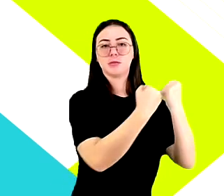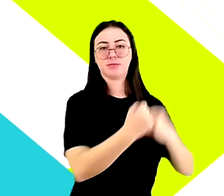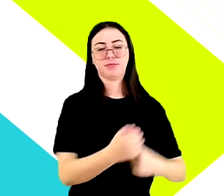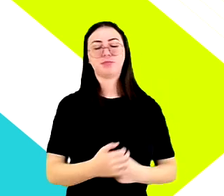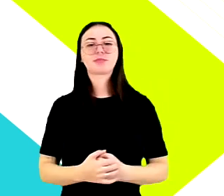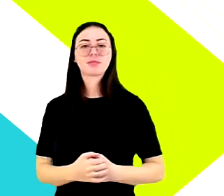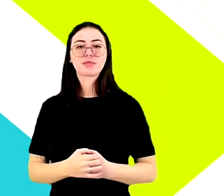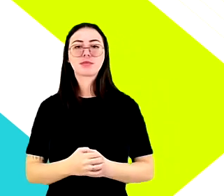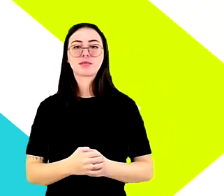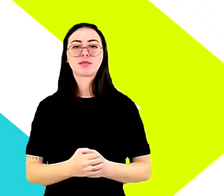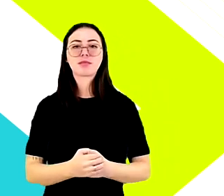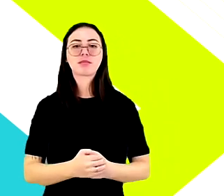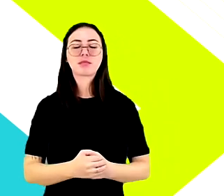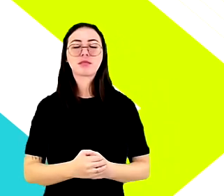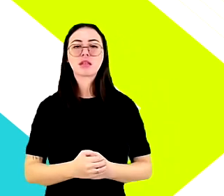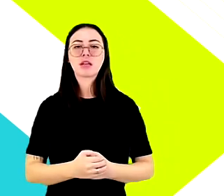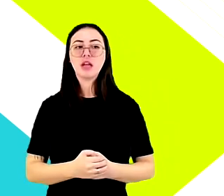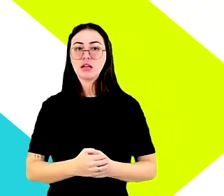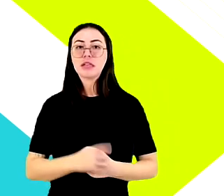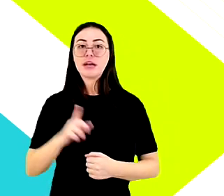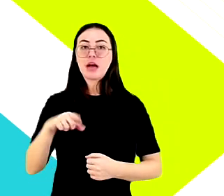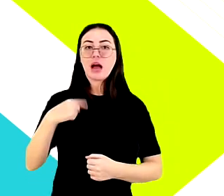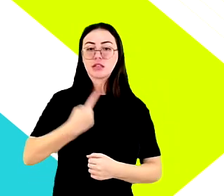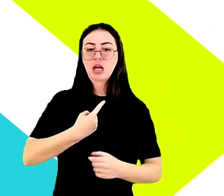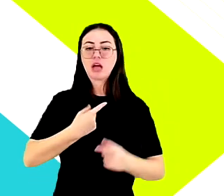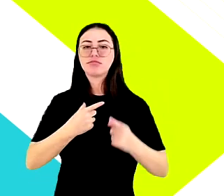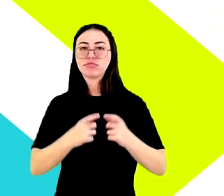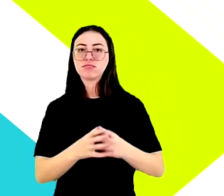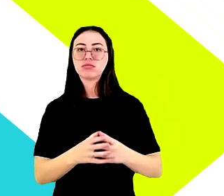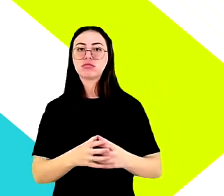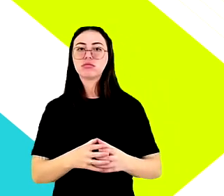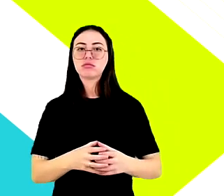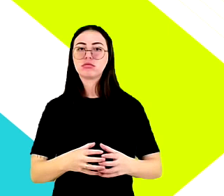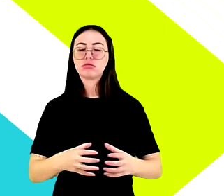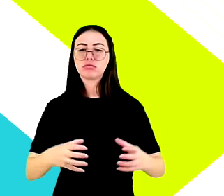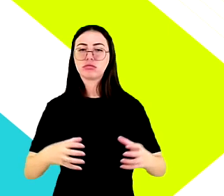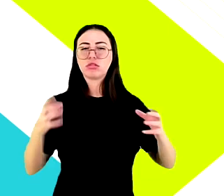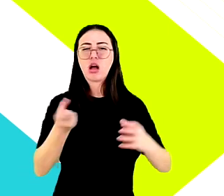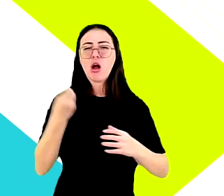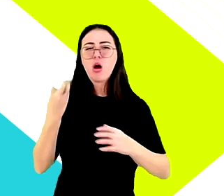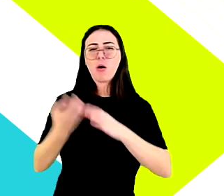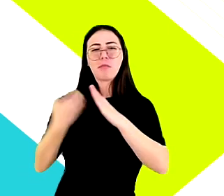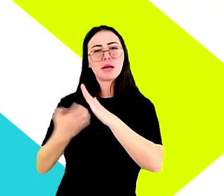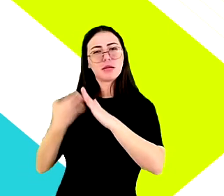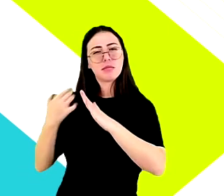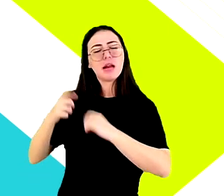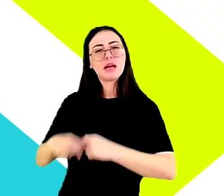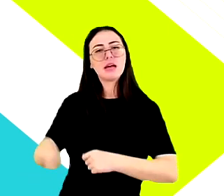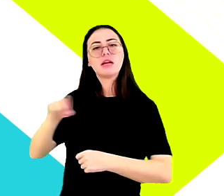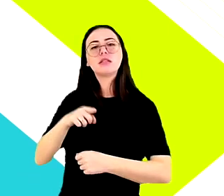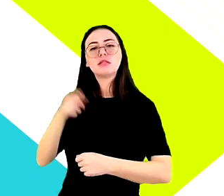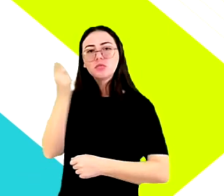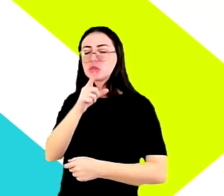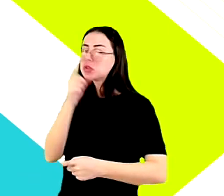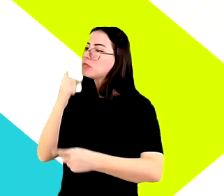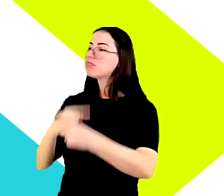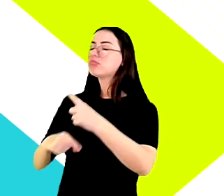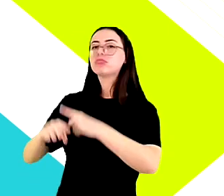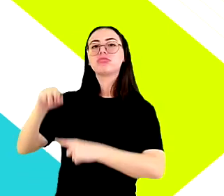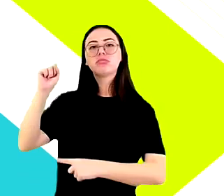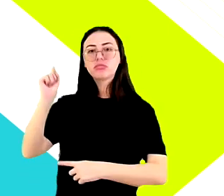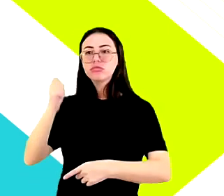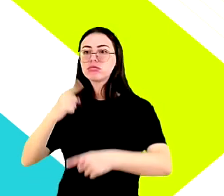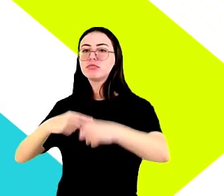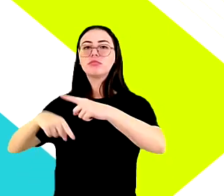gente foi conseguindo crescer aqui algumas das, das empresas que trabalham com a gente. Então, no geral, grandes empresas, compliance